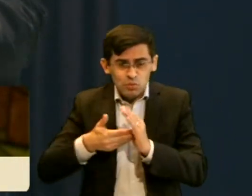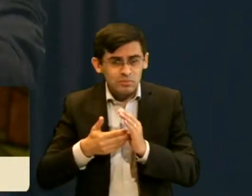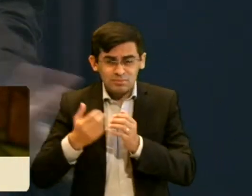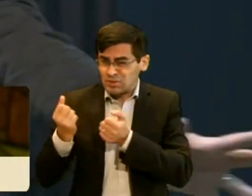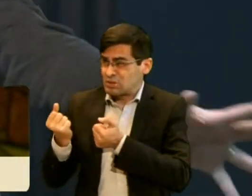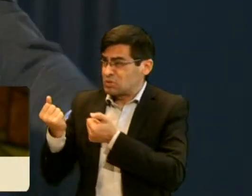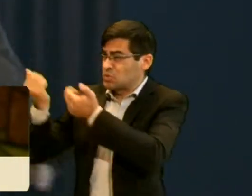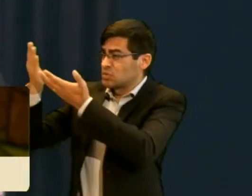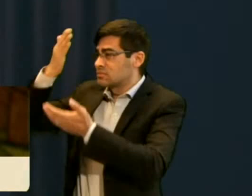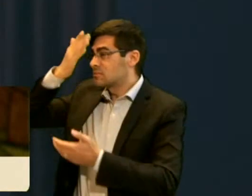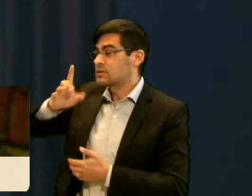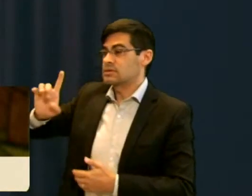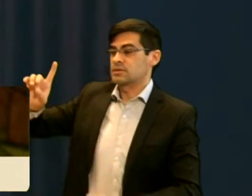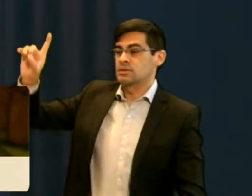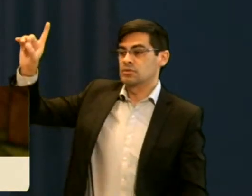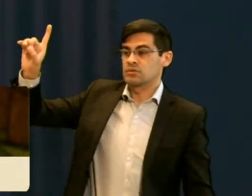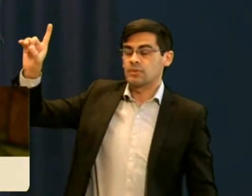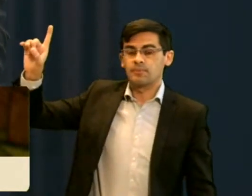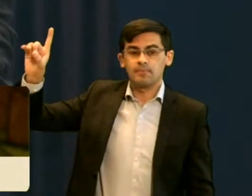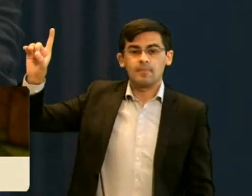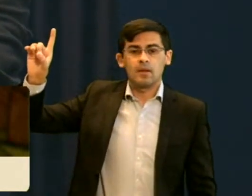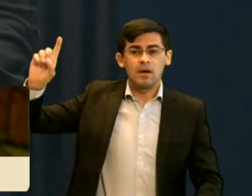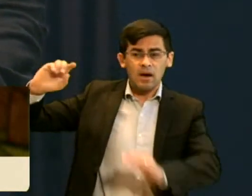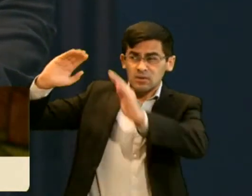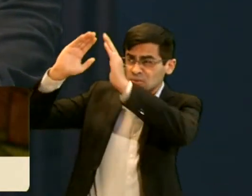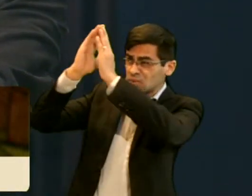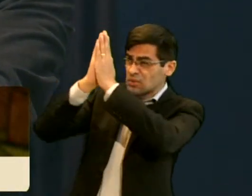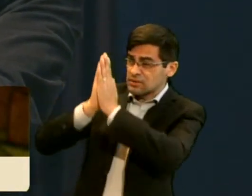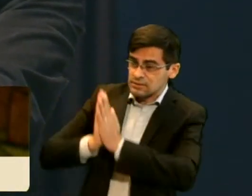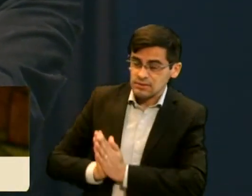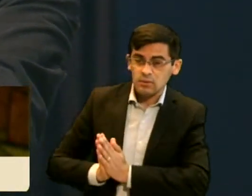entreguei tudo. Essa adoração nos liberta.